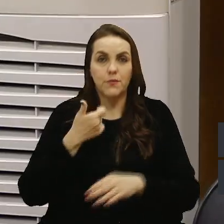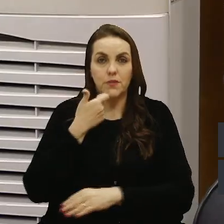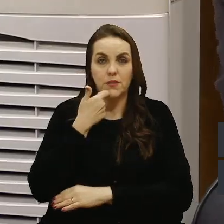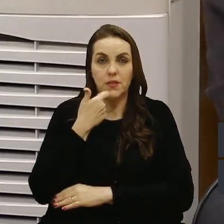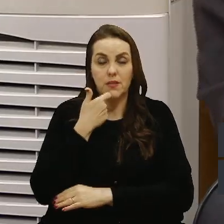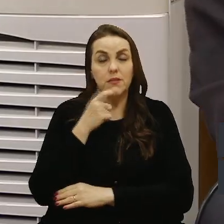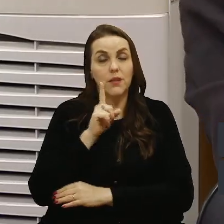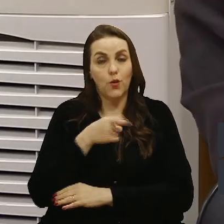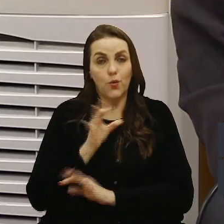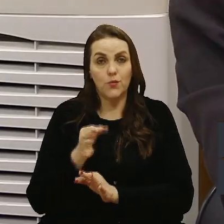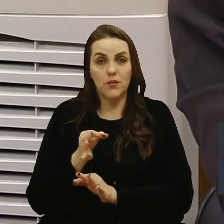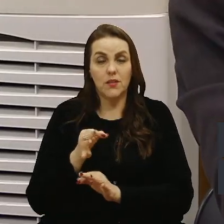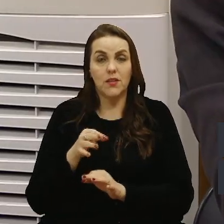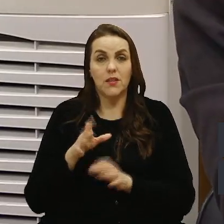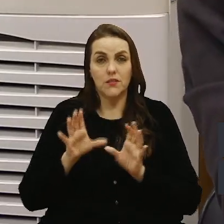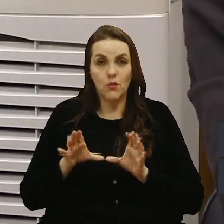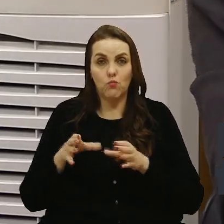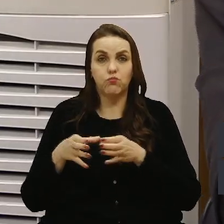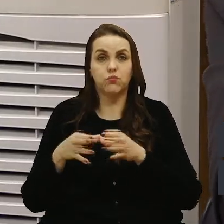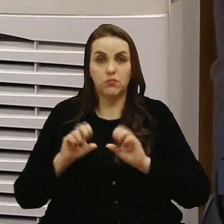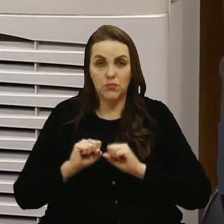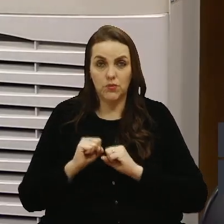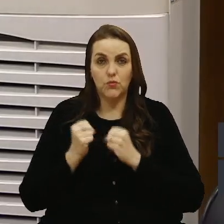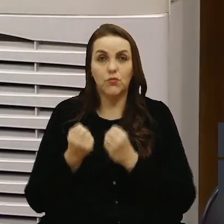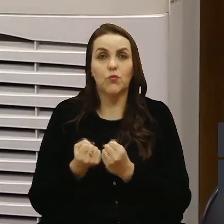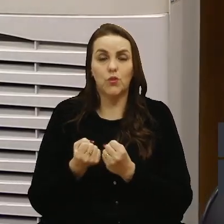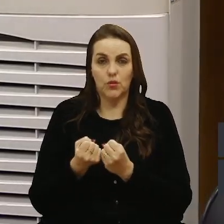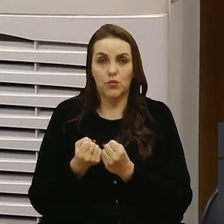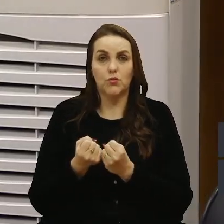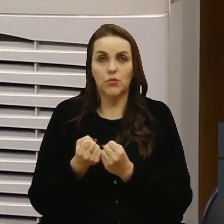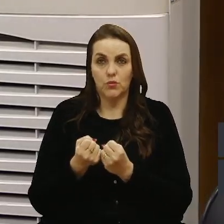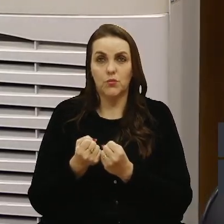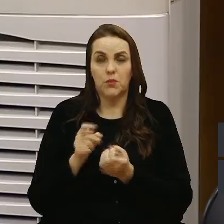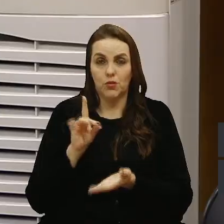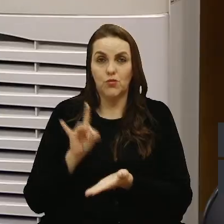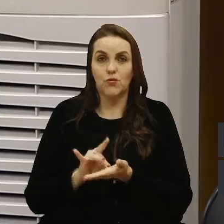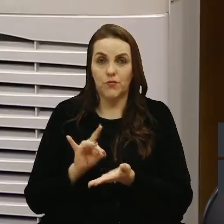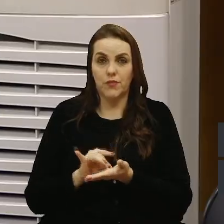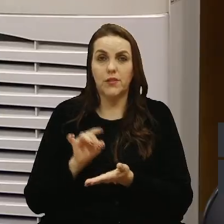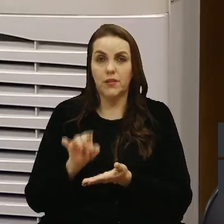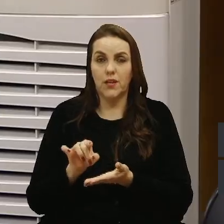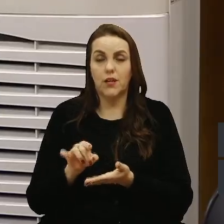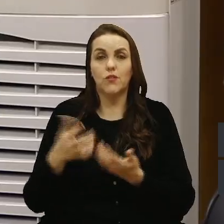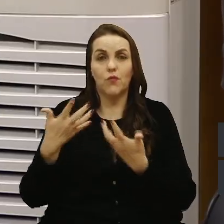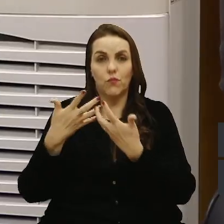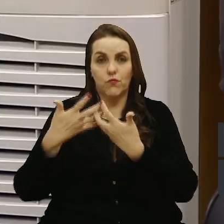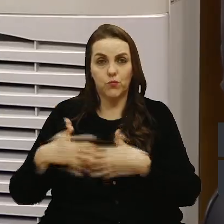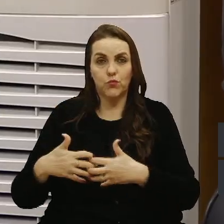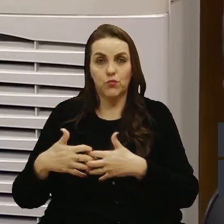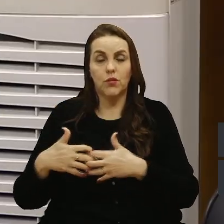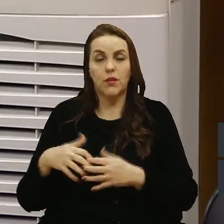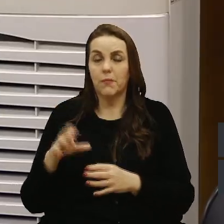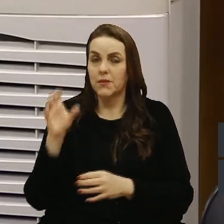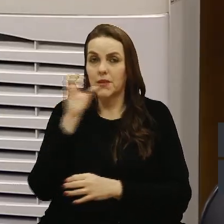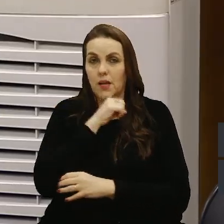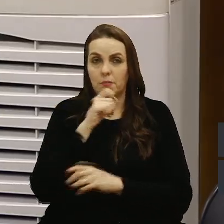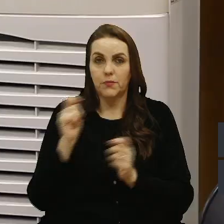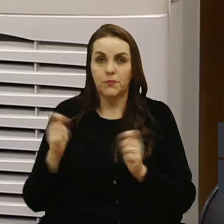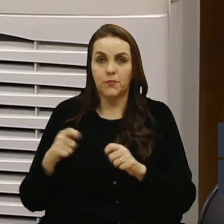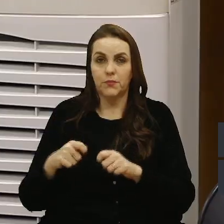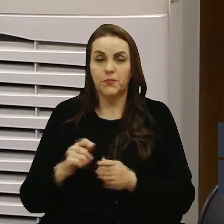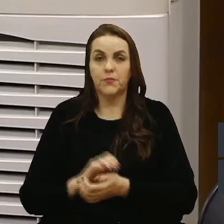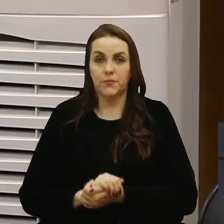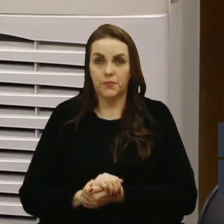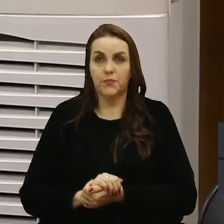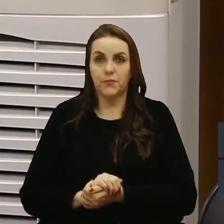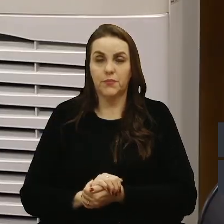aí uma força-tarefa, esforços mútuos, para que de fato entre em funcionamento o mais breve possível e